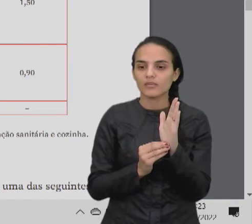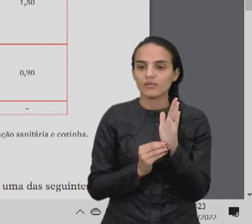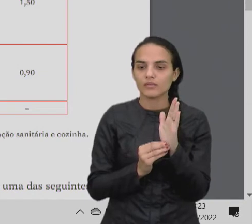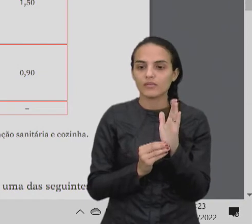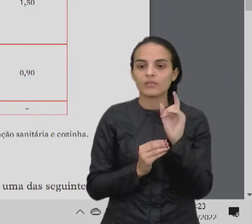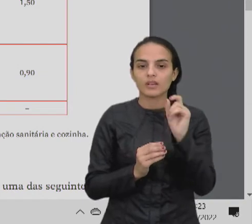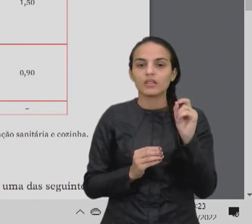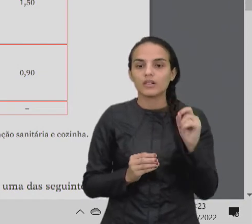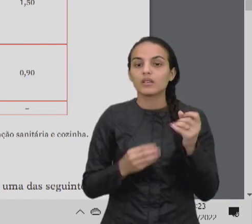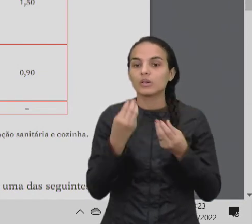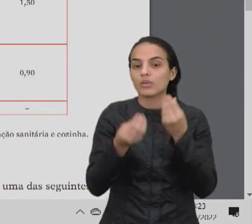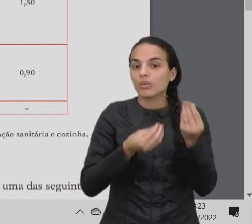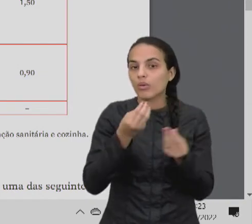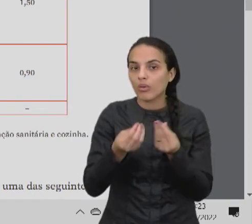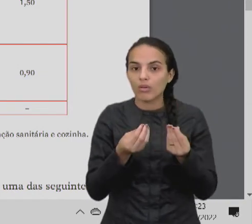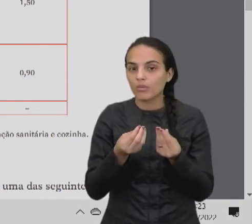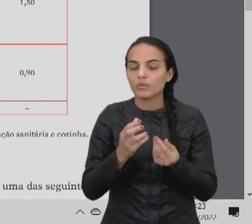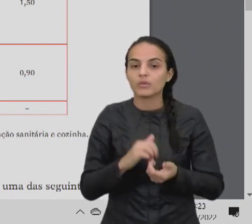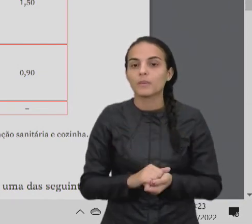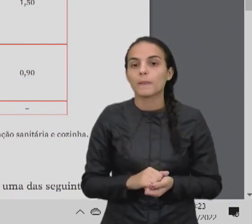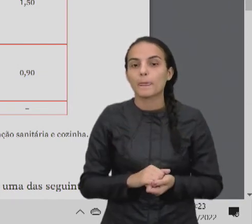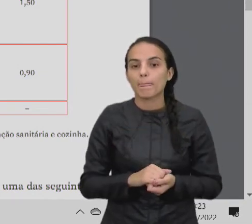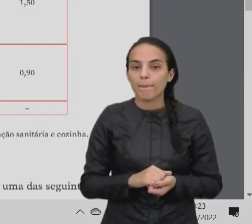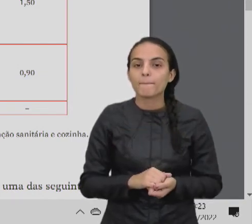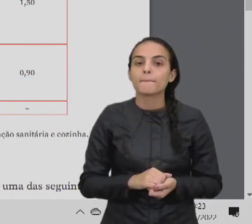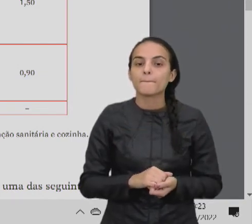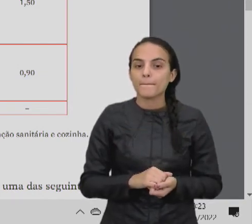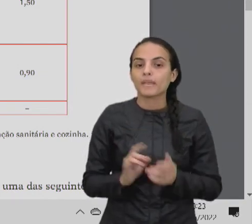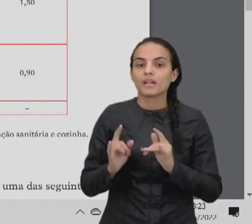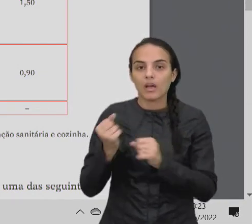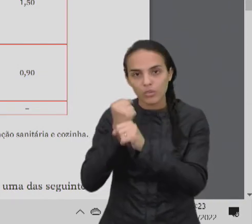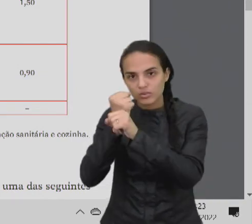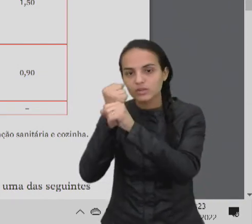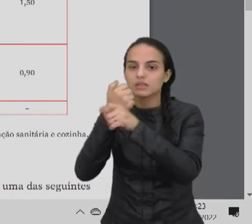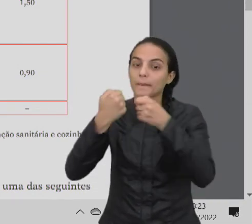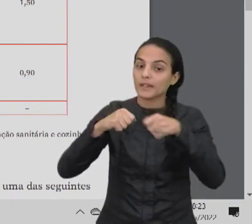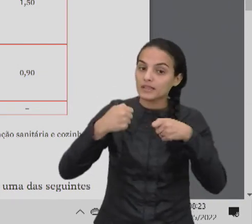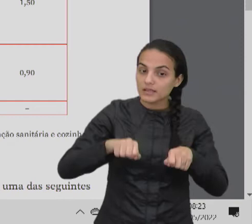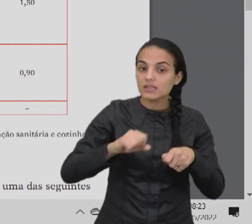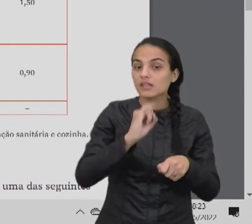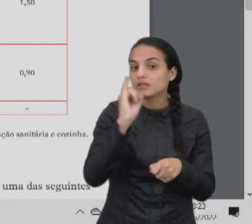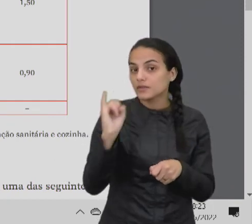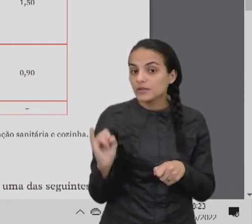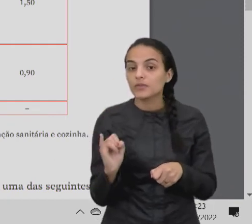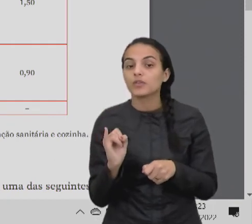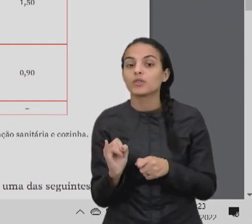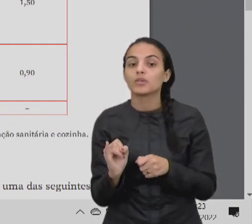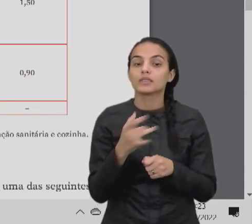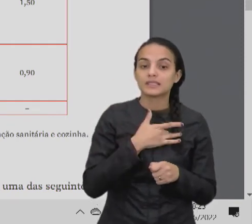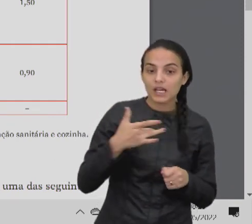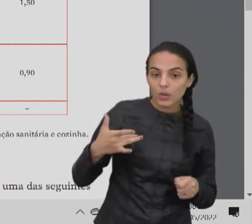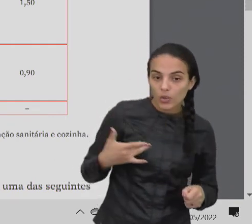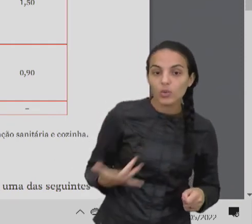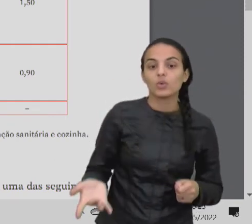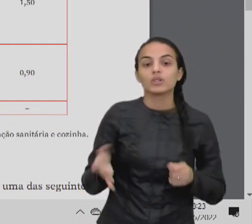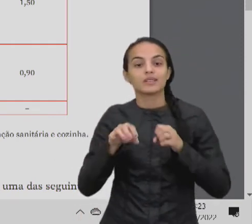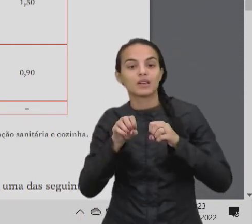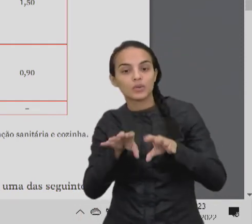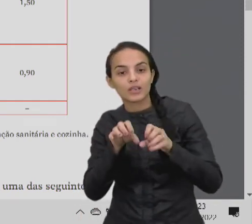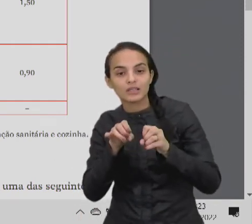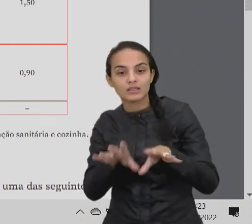as dimensões mínimas que a edificação tem que ter, se for de habitação, se for para saúde, se for para